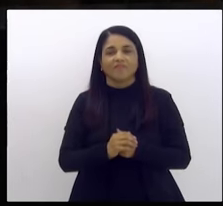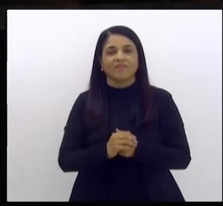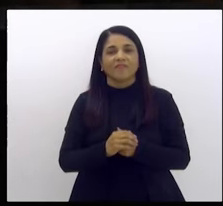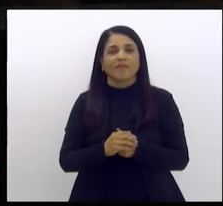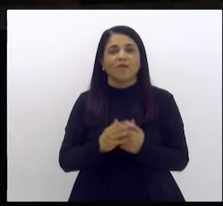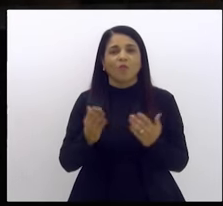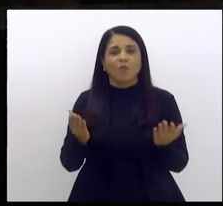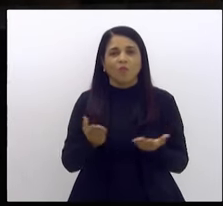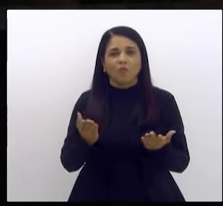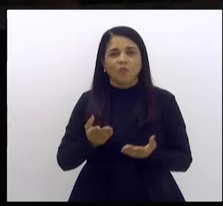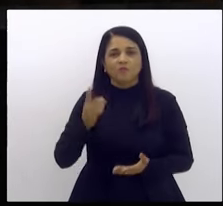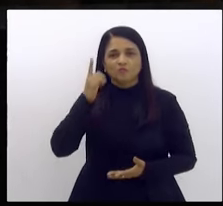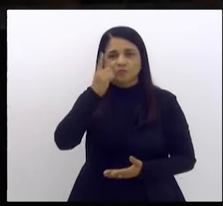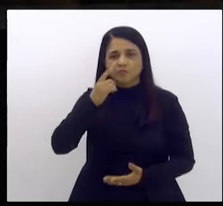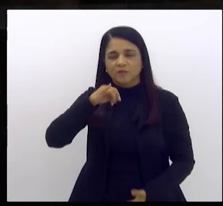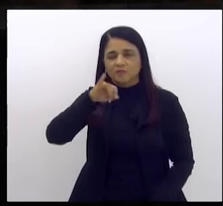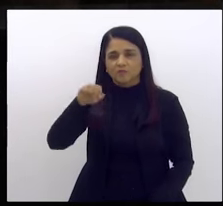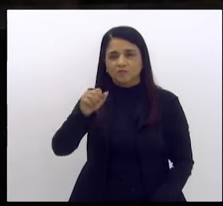deputado Jari,